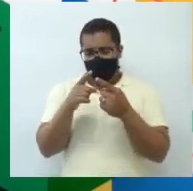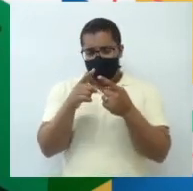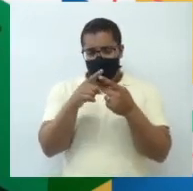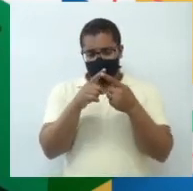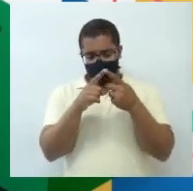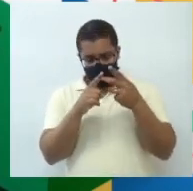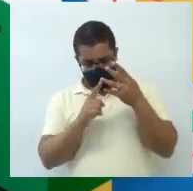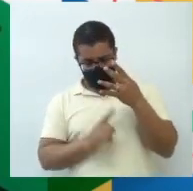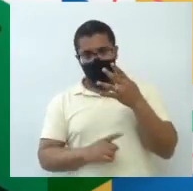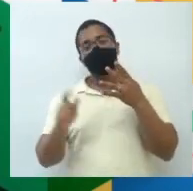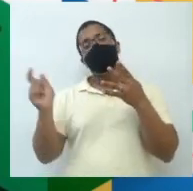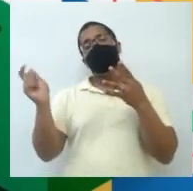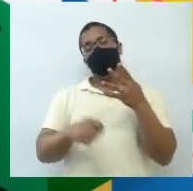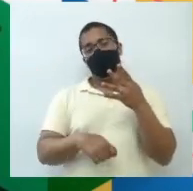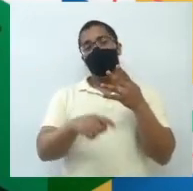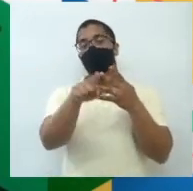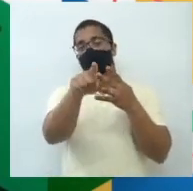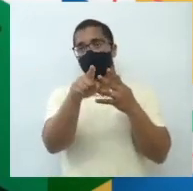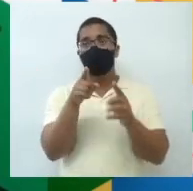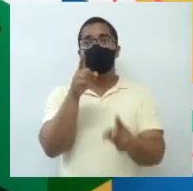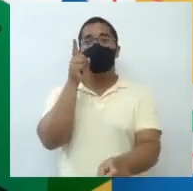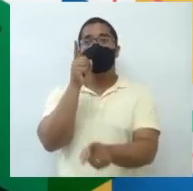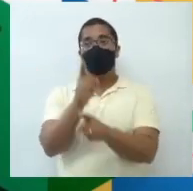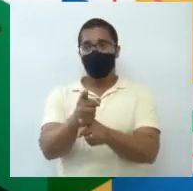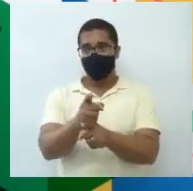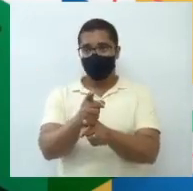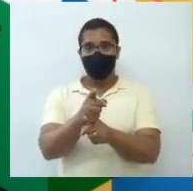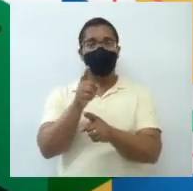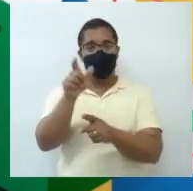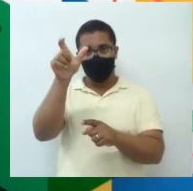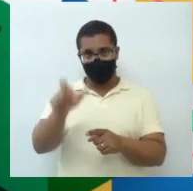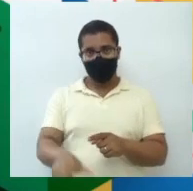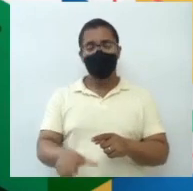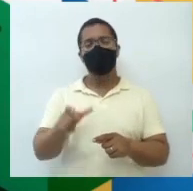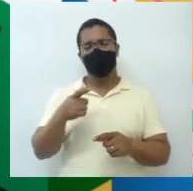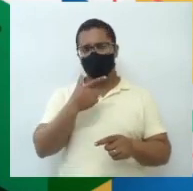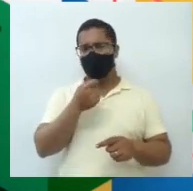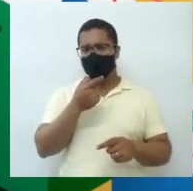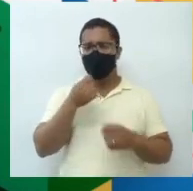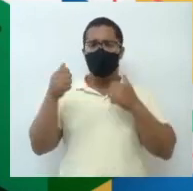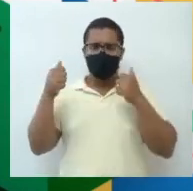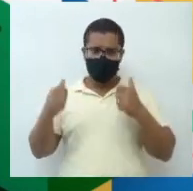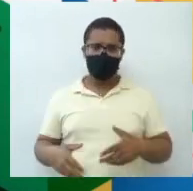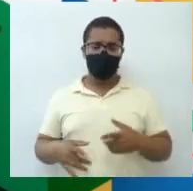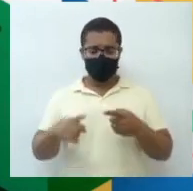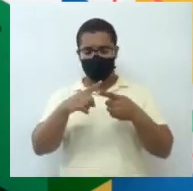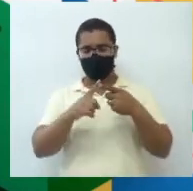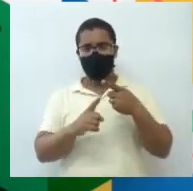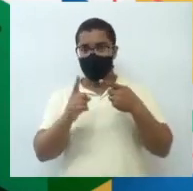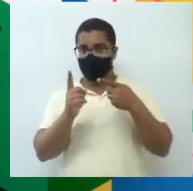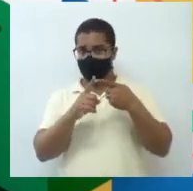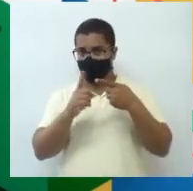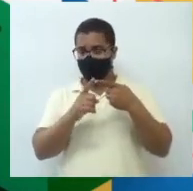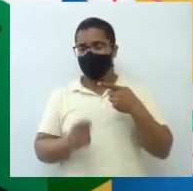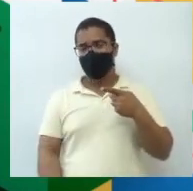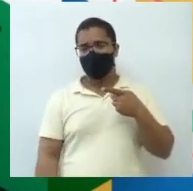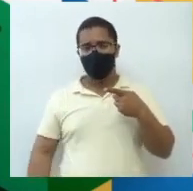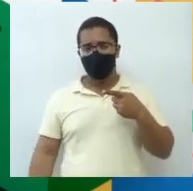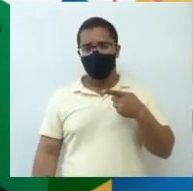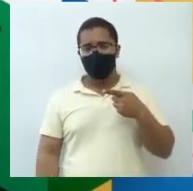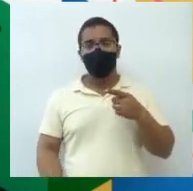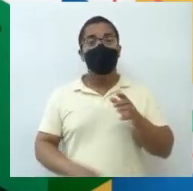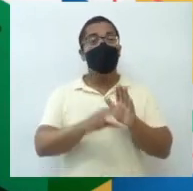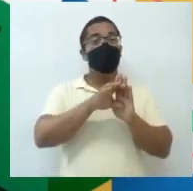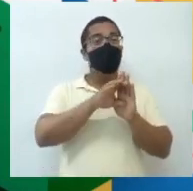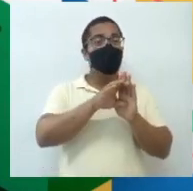e você vai ver nas obras desse filósofo assim de forma muito constante primeiro é um